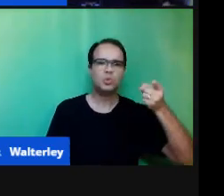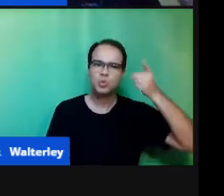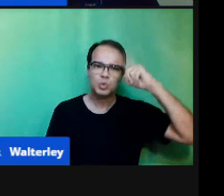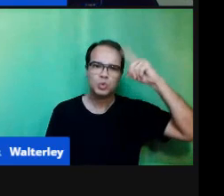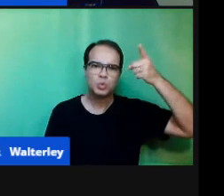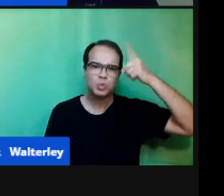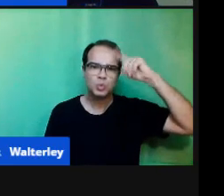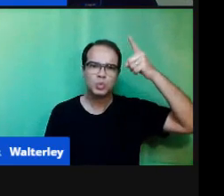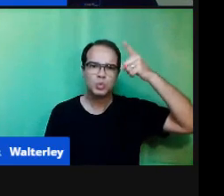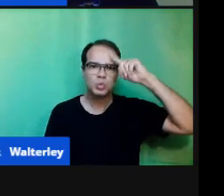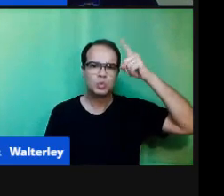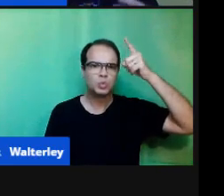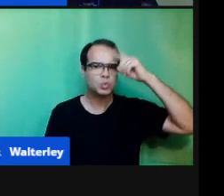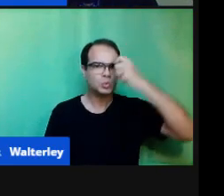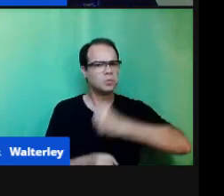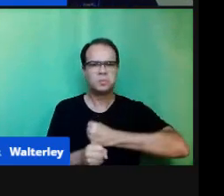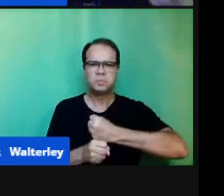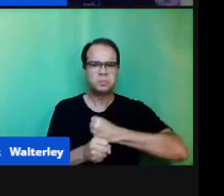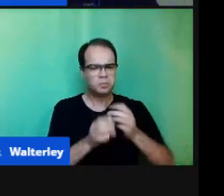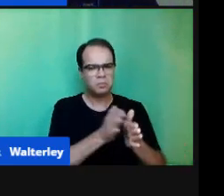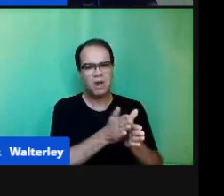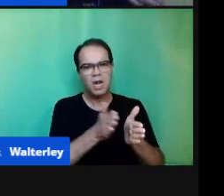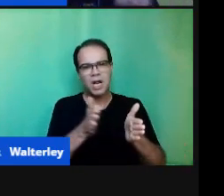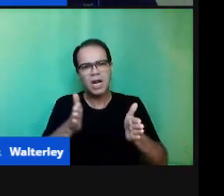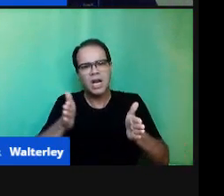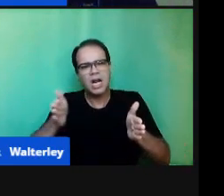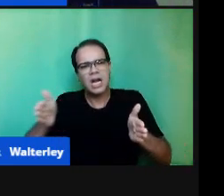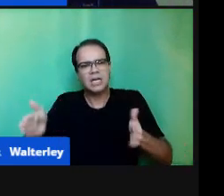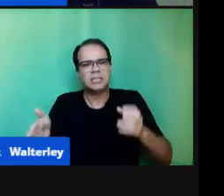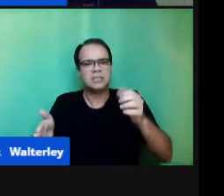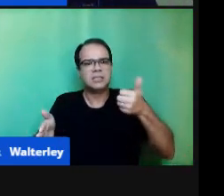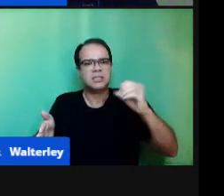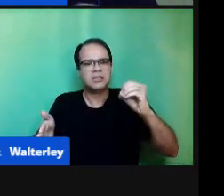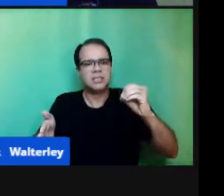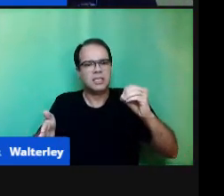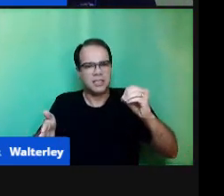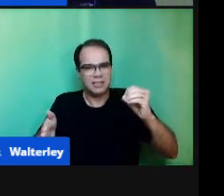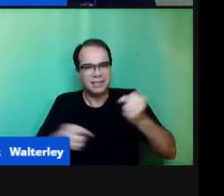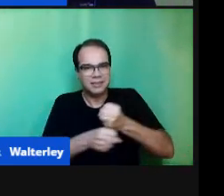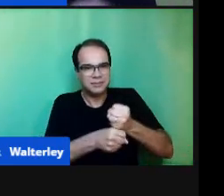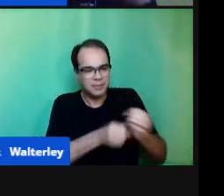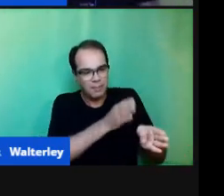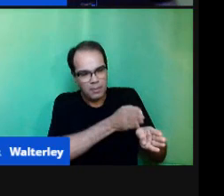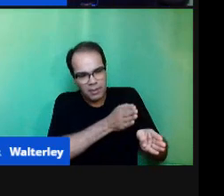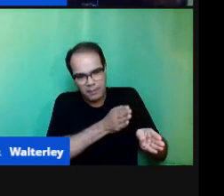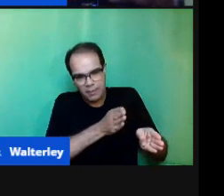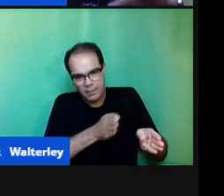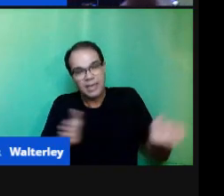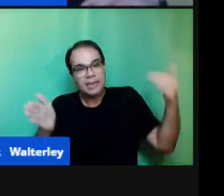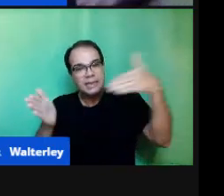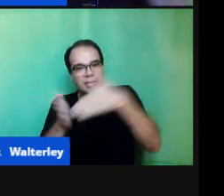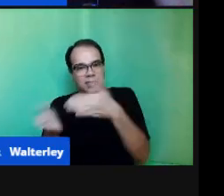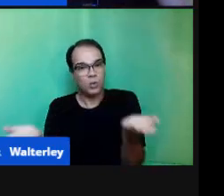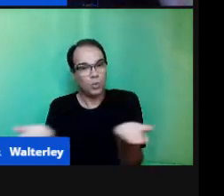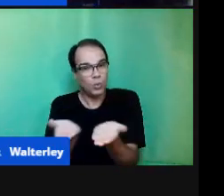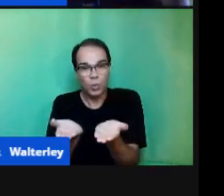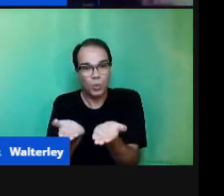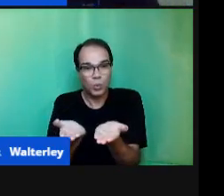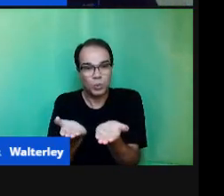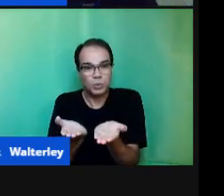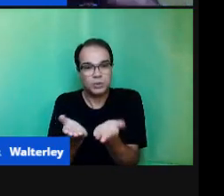tempo, há mais de 100 anos, a gente é bombardeado com audiovisual. Então, o cineasta, ele é como